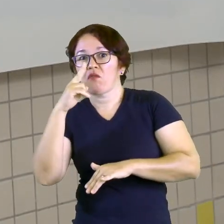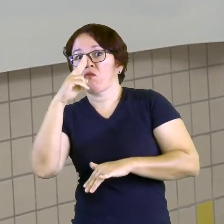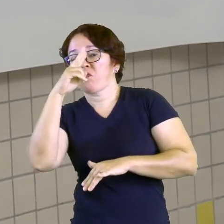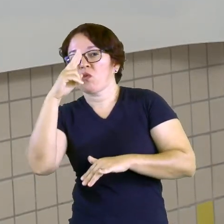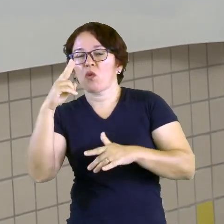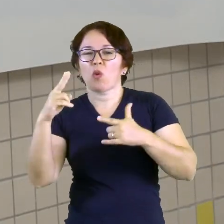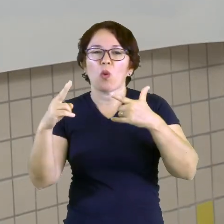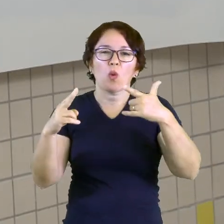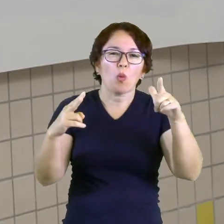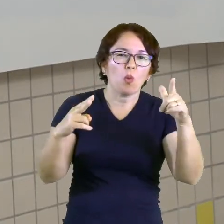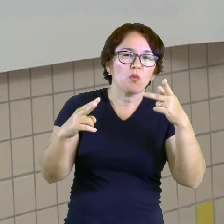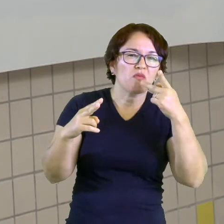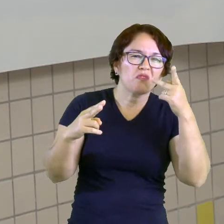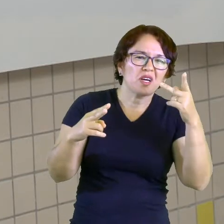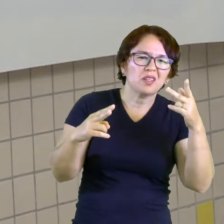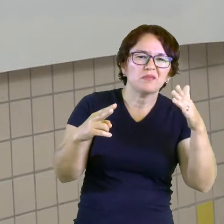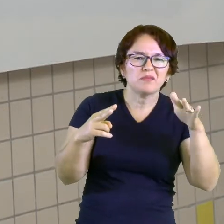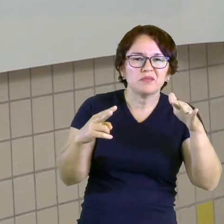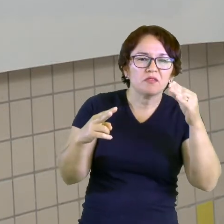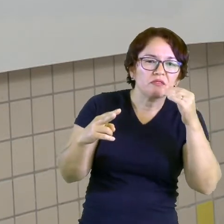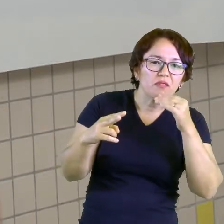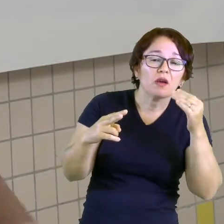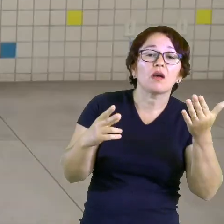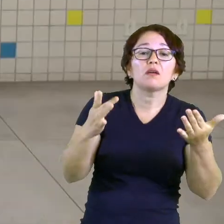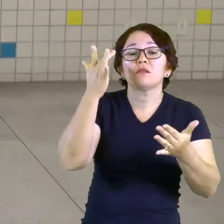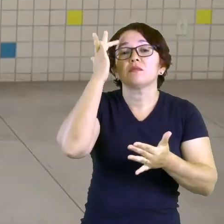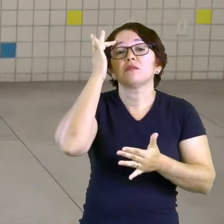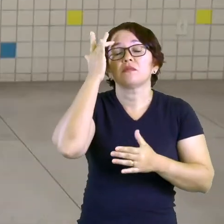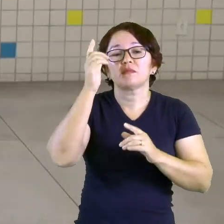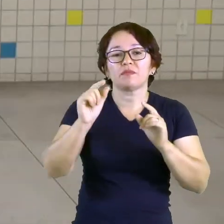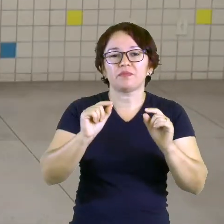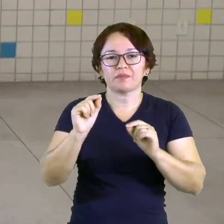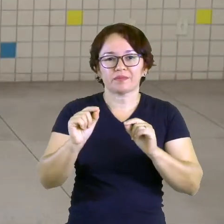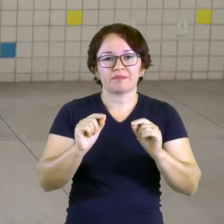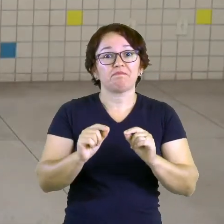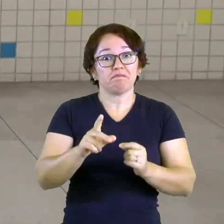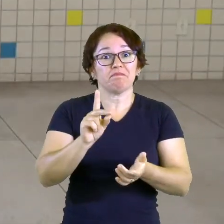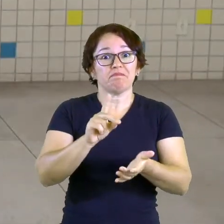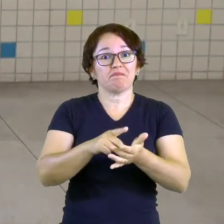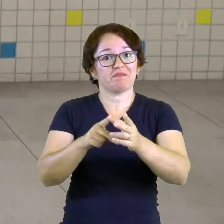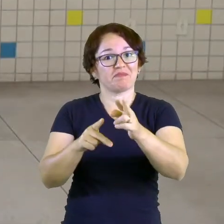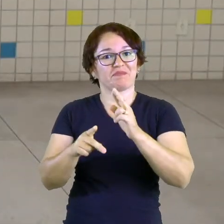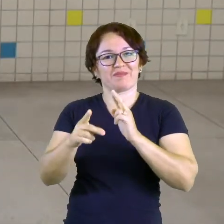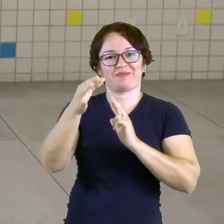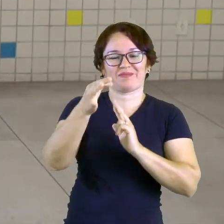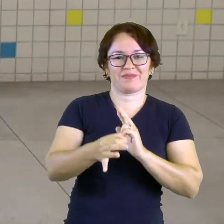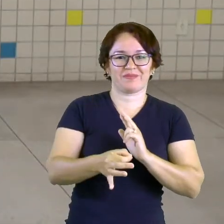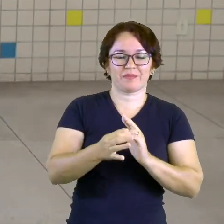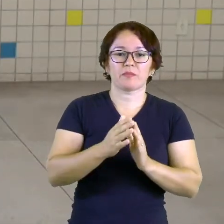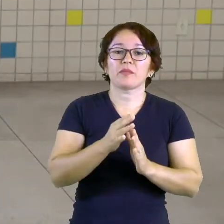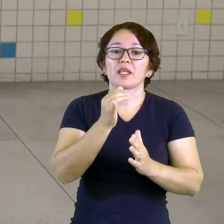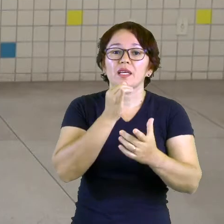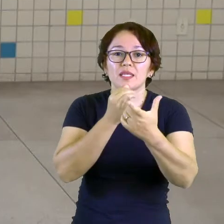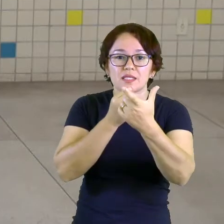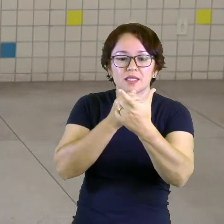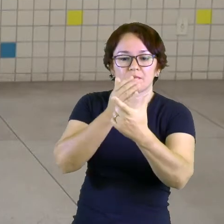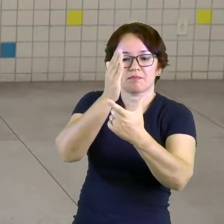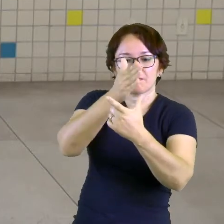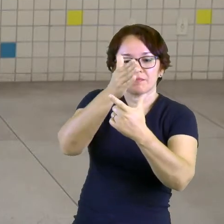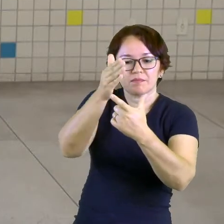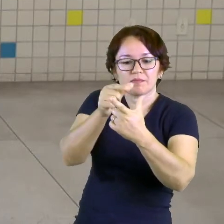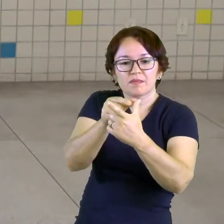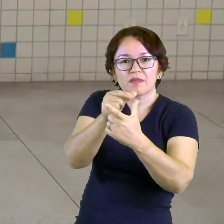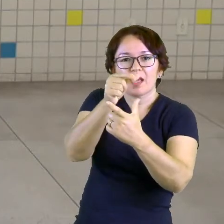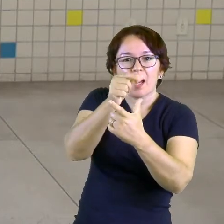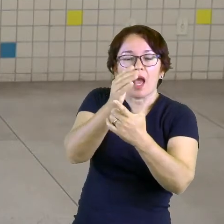pronunciada com menos intensidade? O que vocês acham? Muito bem, a sílaba, ela tem a